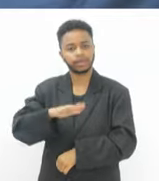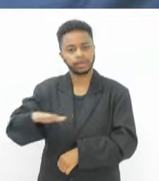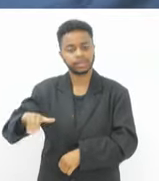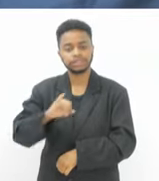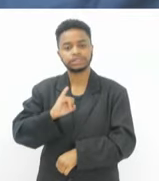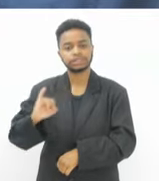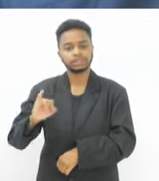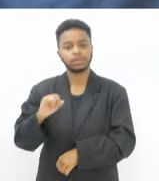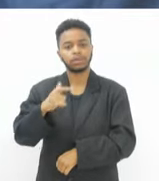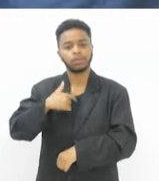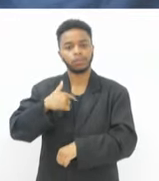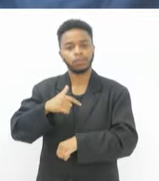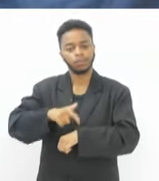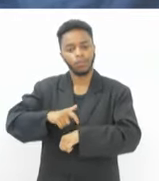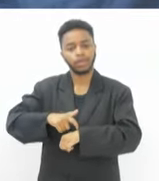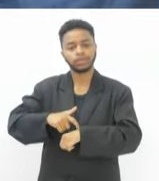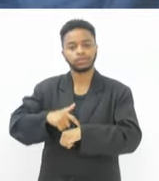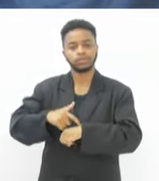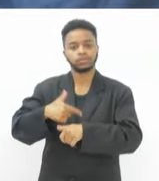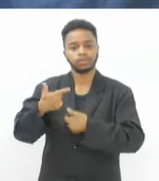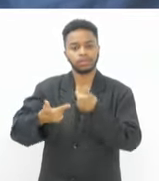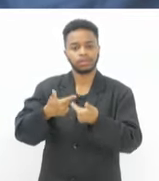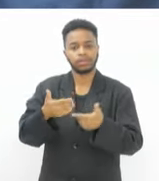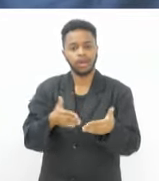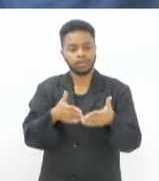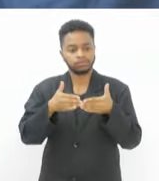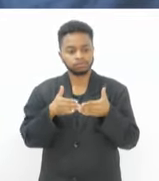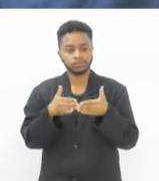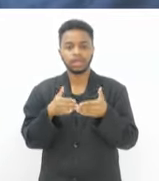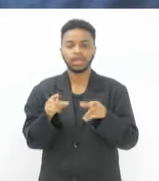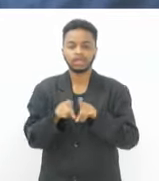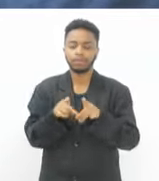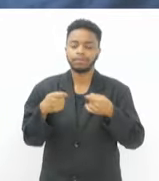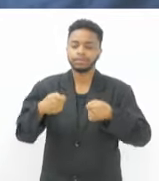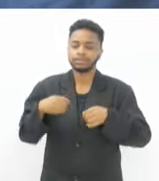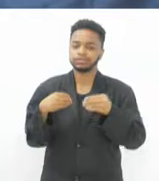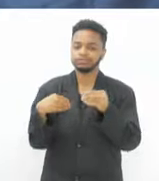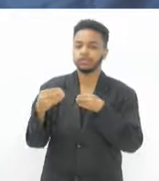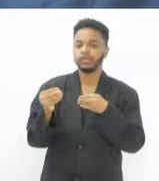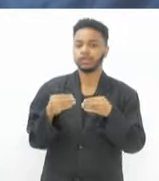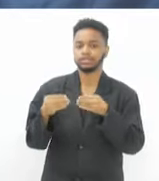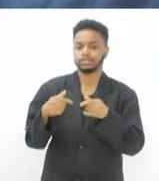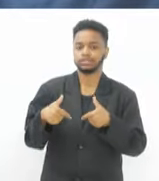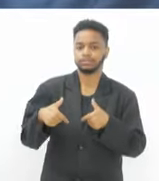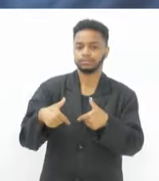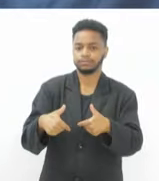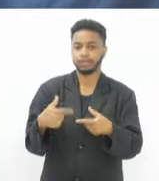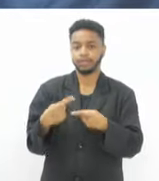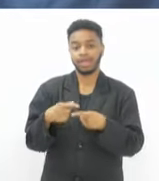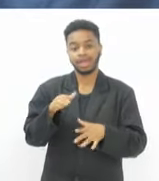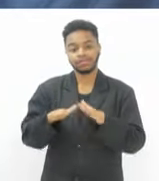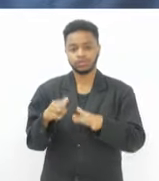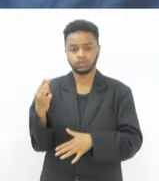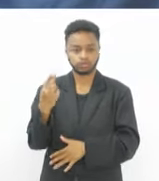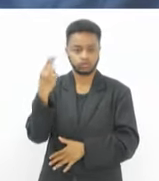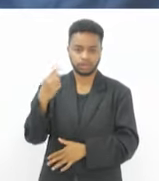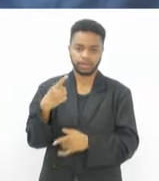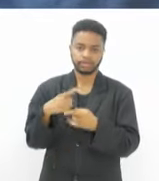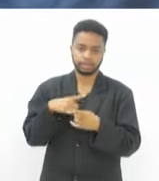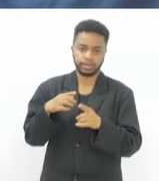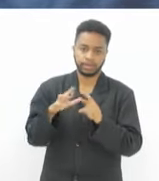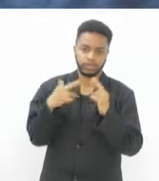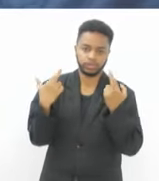home office e depois a gente volta para o trabalho, ter essa flexibilidade. Muitas vezes não é possível, é uma reunião,